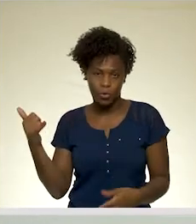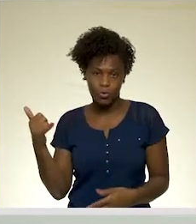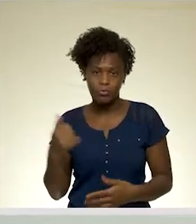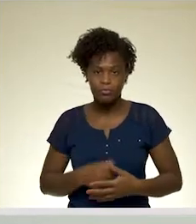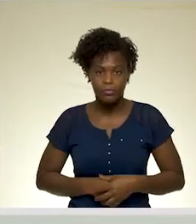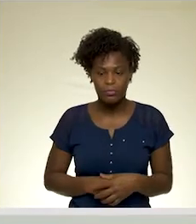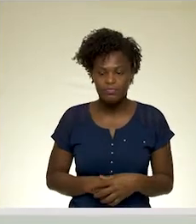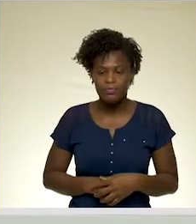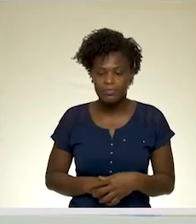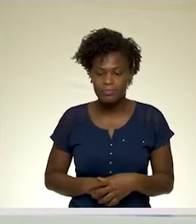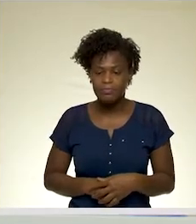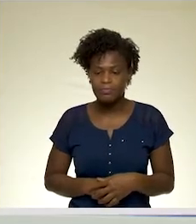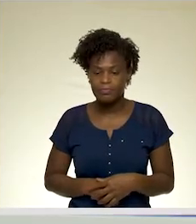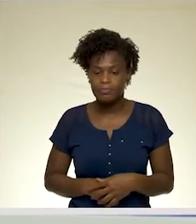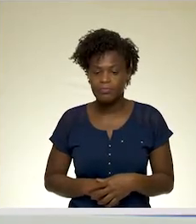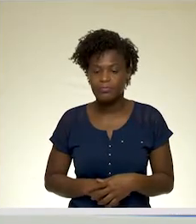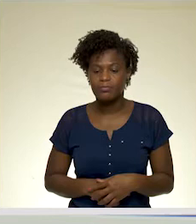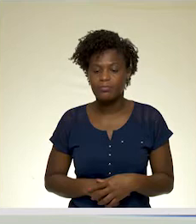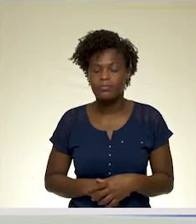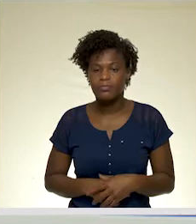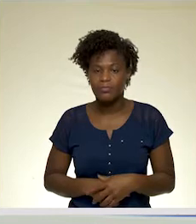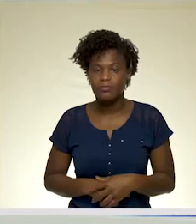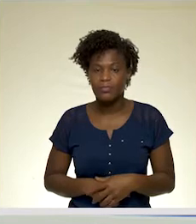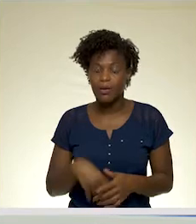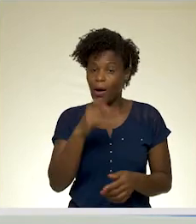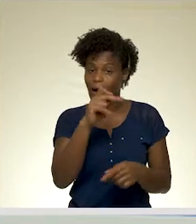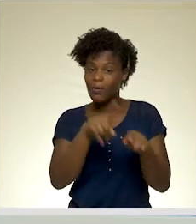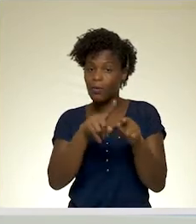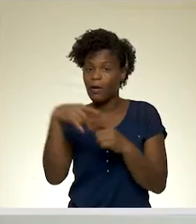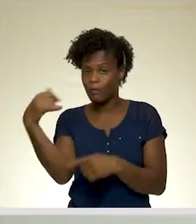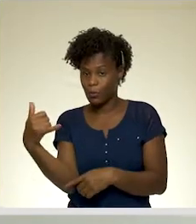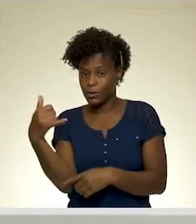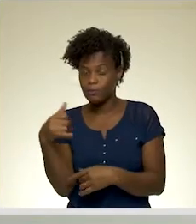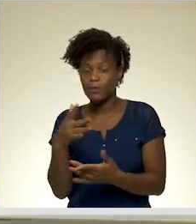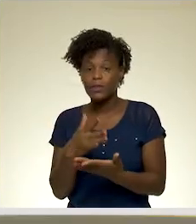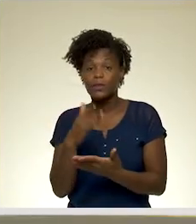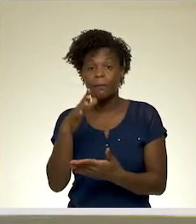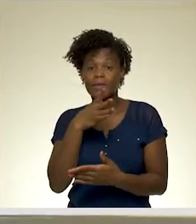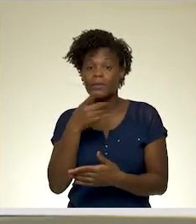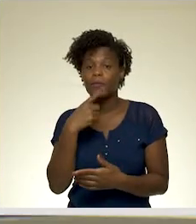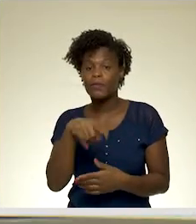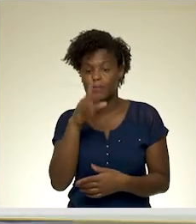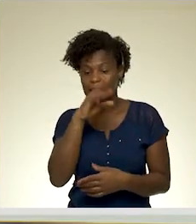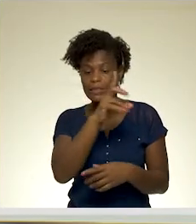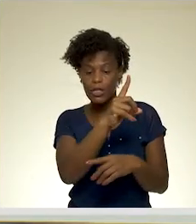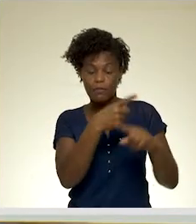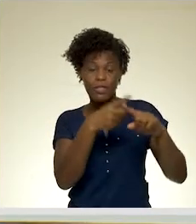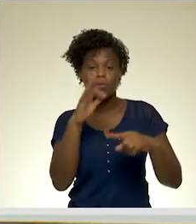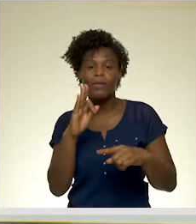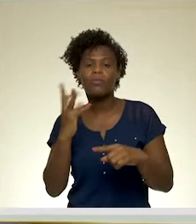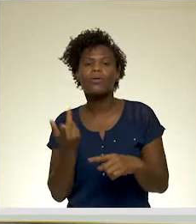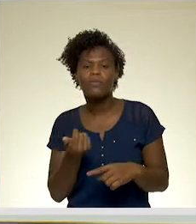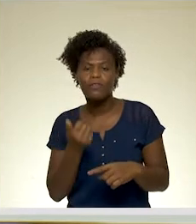dá 2. Então, a é igual a 2. Só para reforçar, 6 vezes